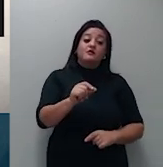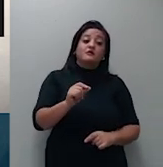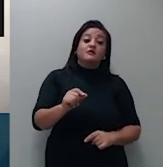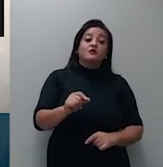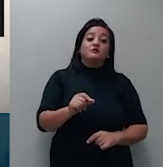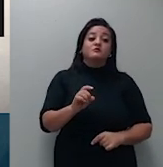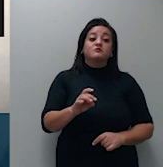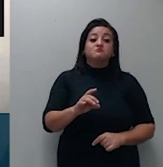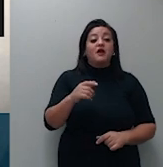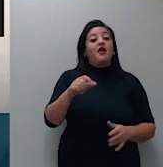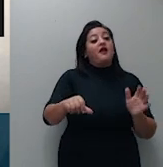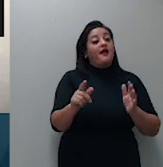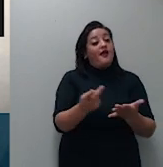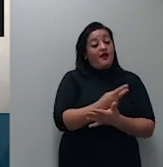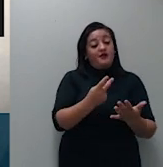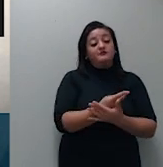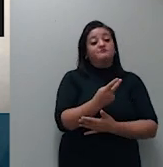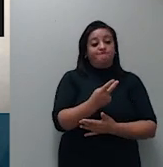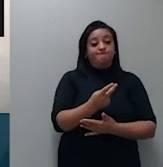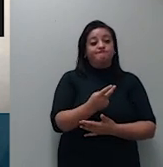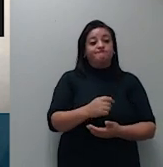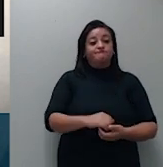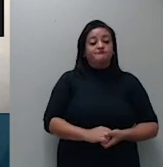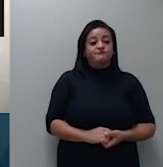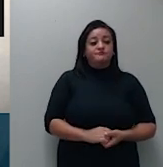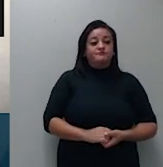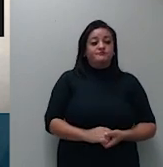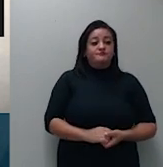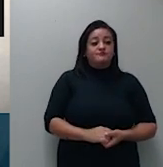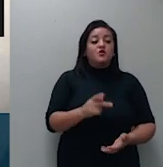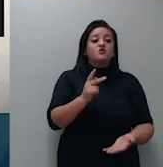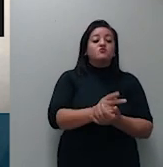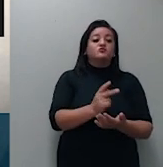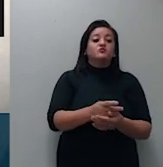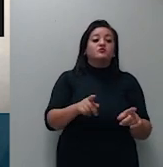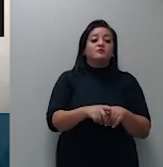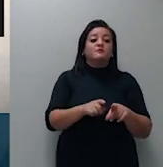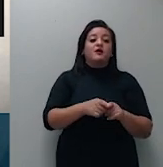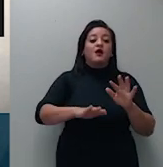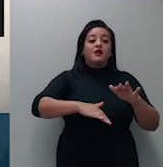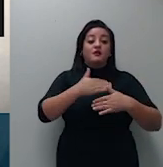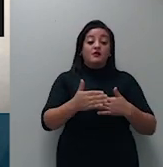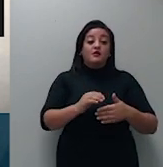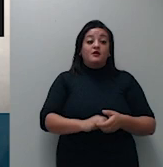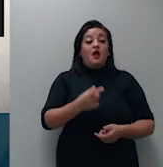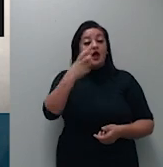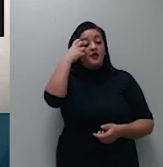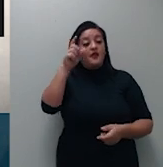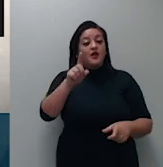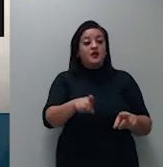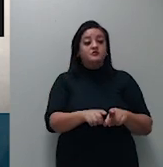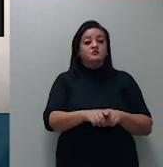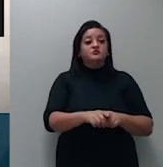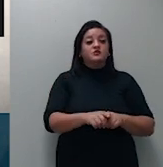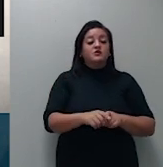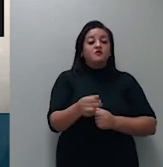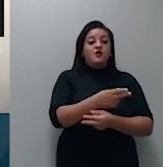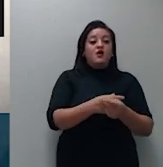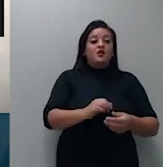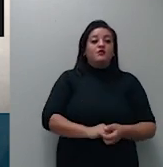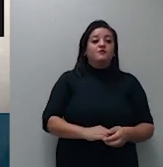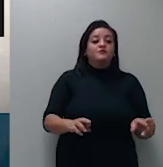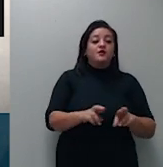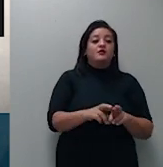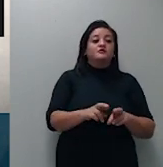afirmarem não ser o correto e prossigo até demais a ideia de ônibus